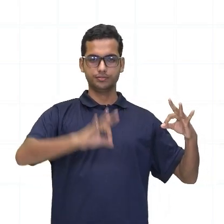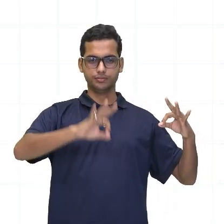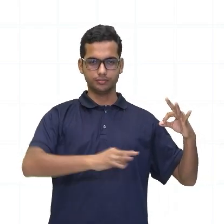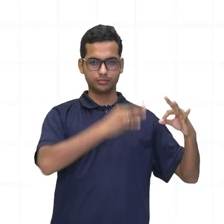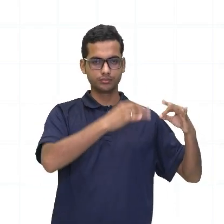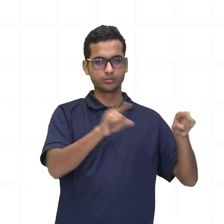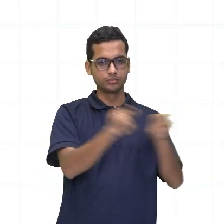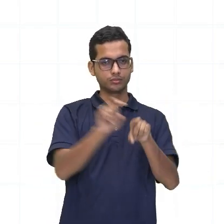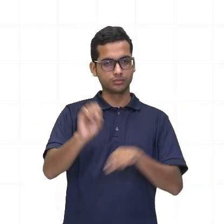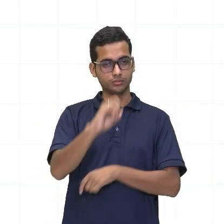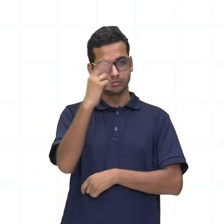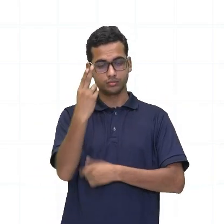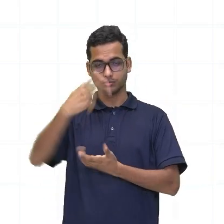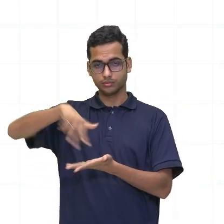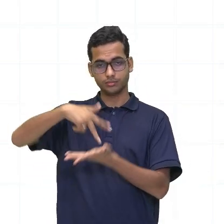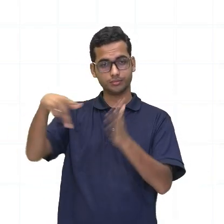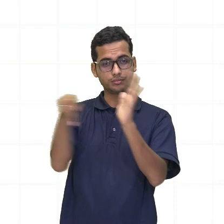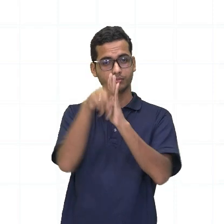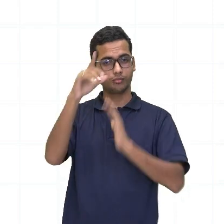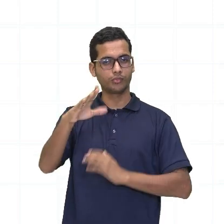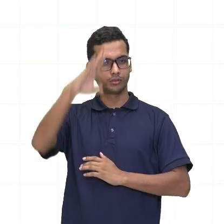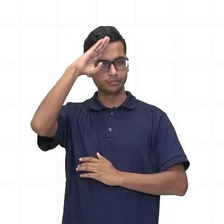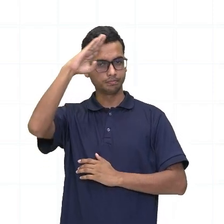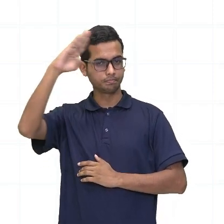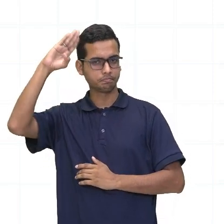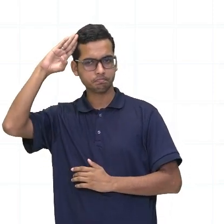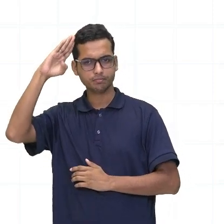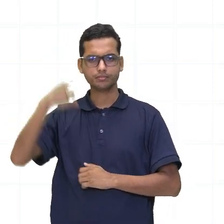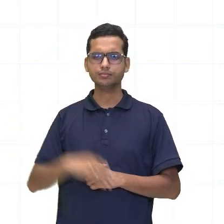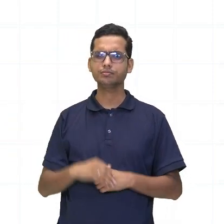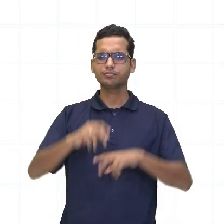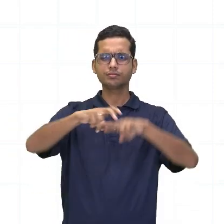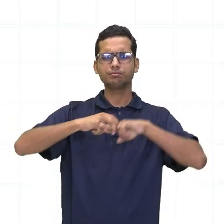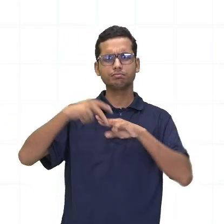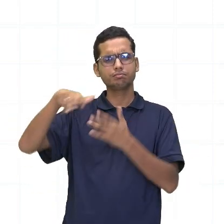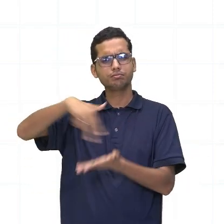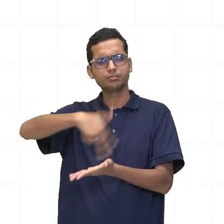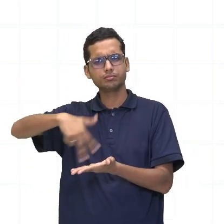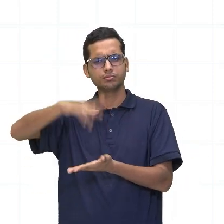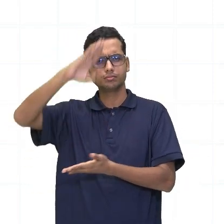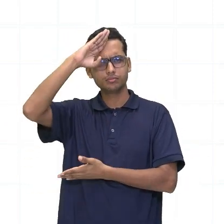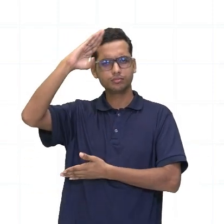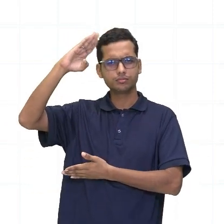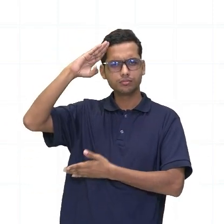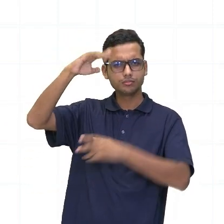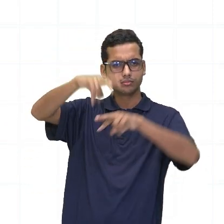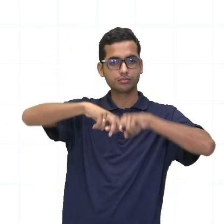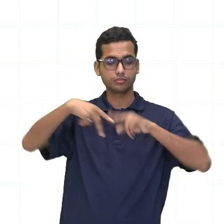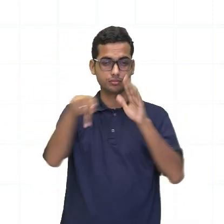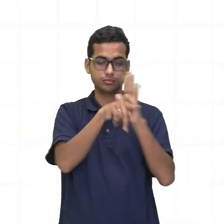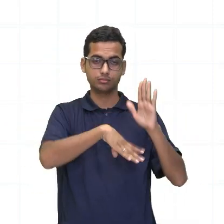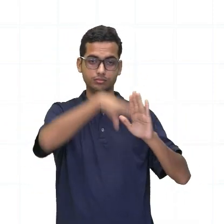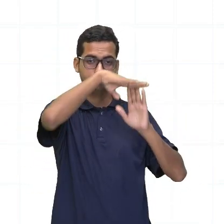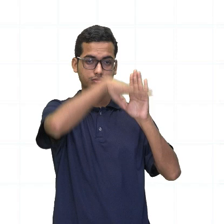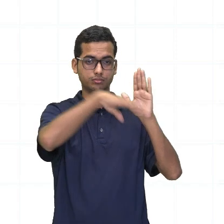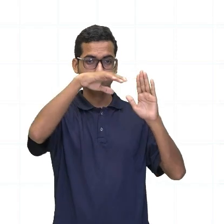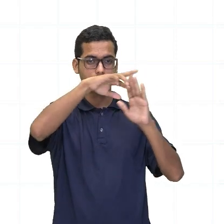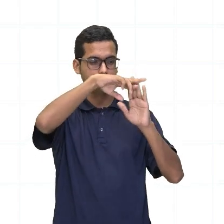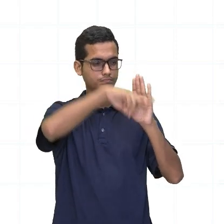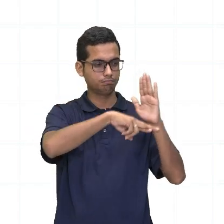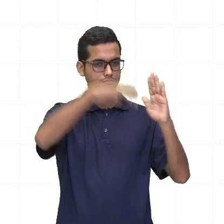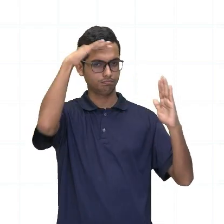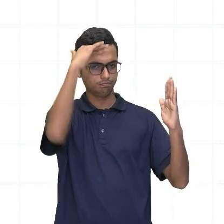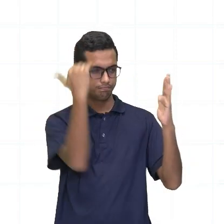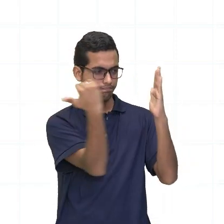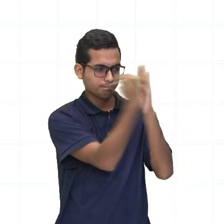dança acadêmica. Por que dança acadêmica? Porque ela vai seguir padrões, ela vai seguir regras,